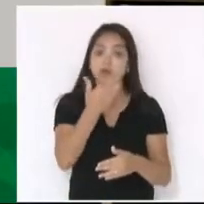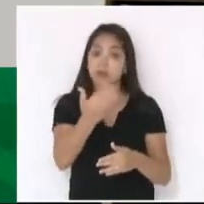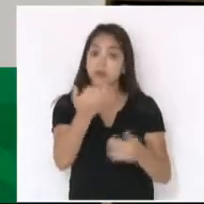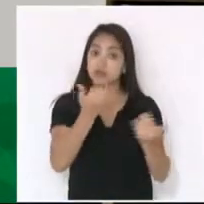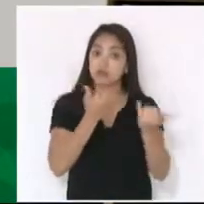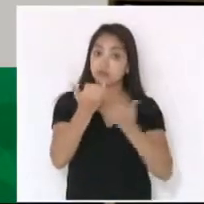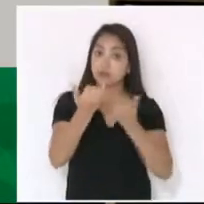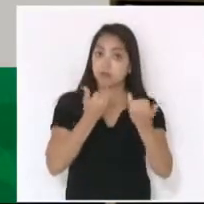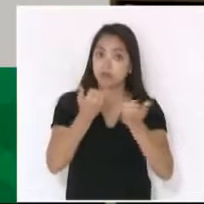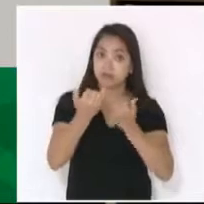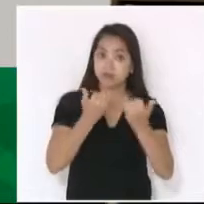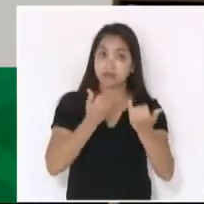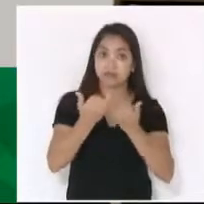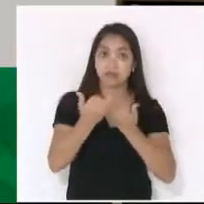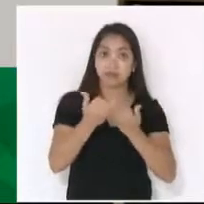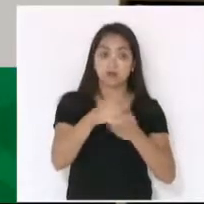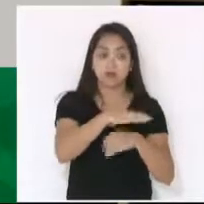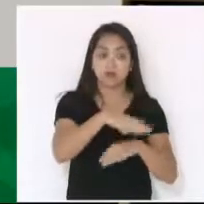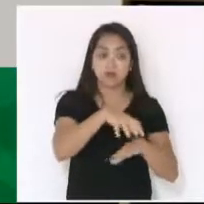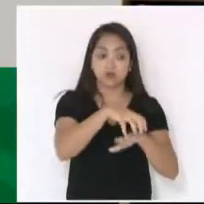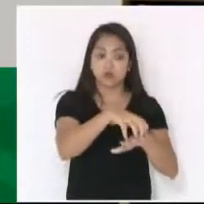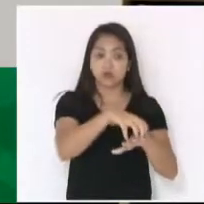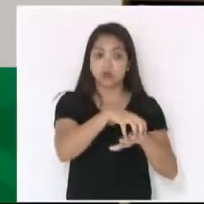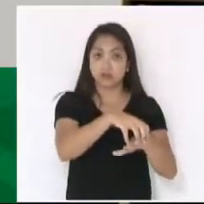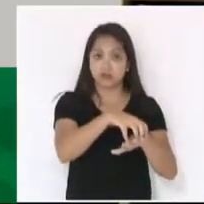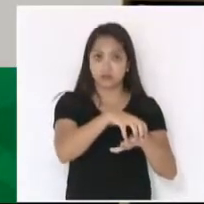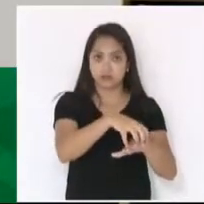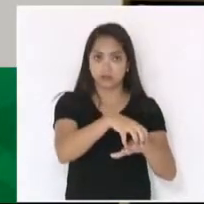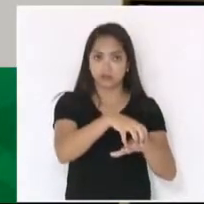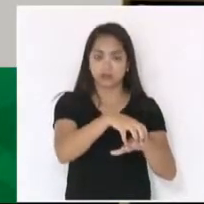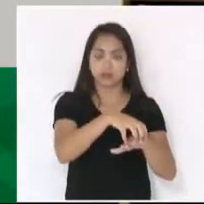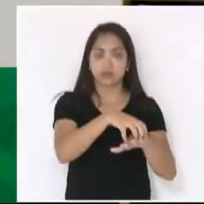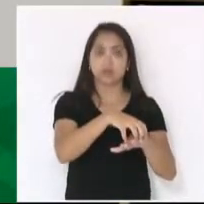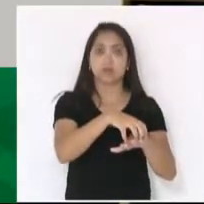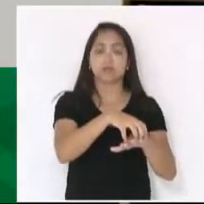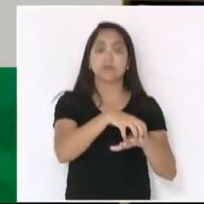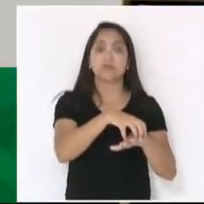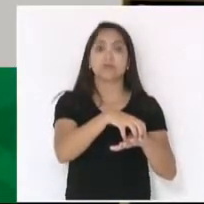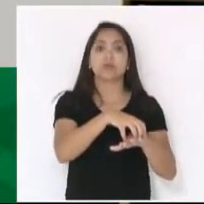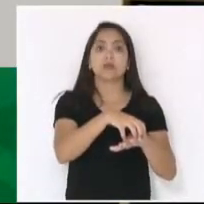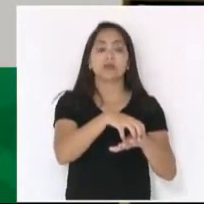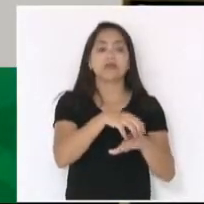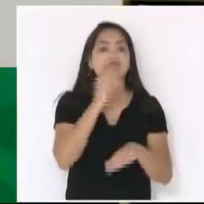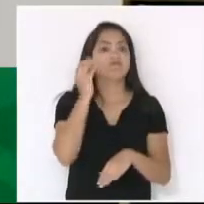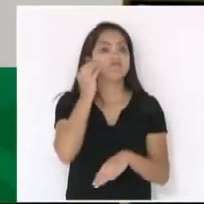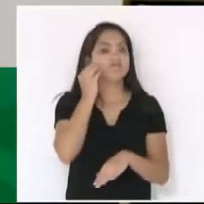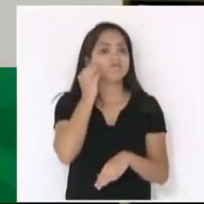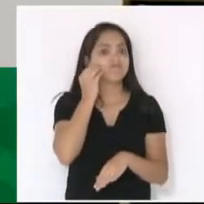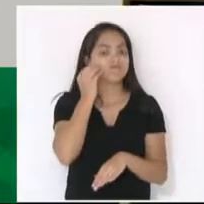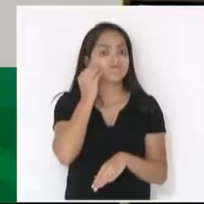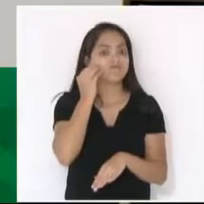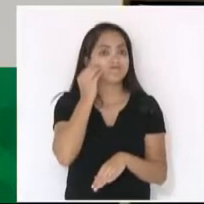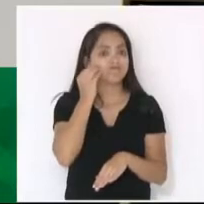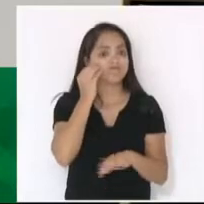ao Departamento Estadual de Trânsito é para tentar diminuir